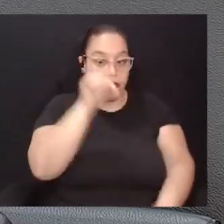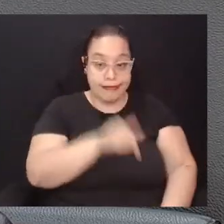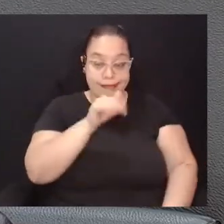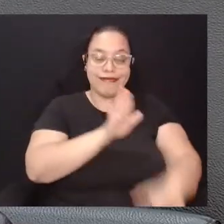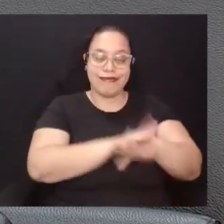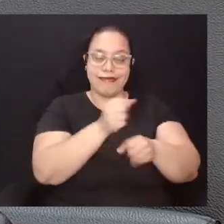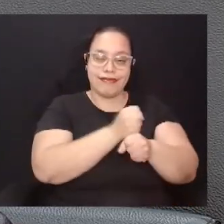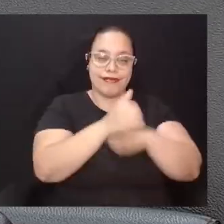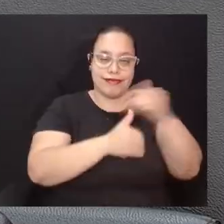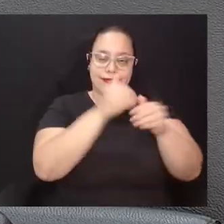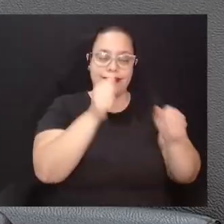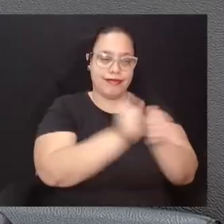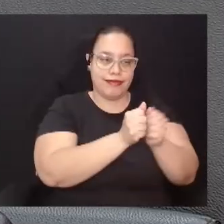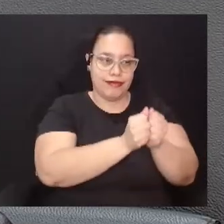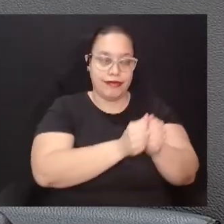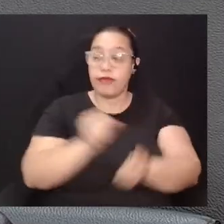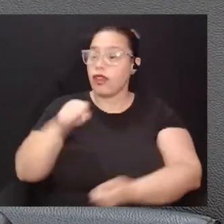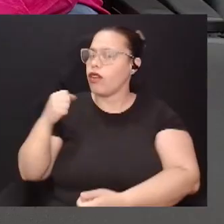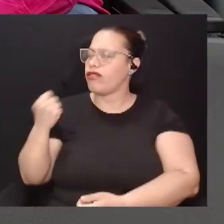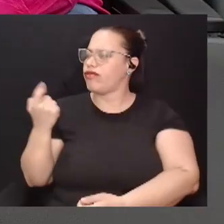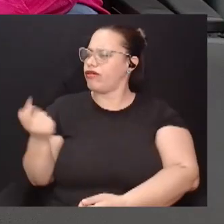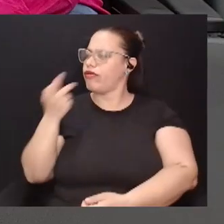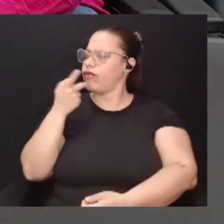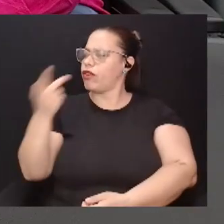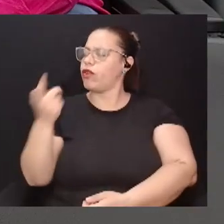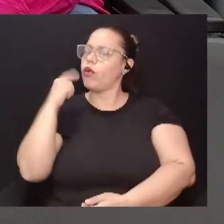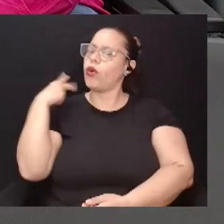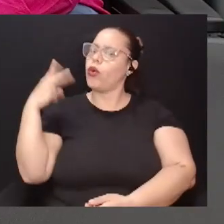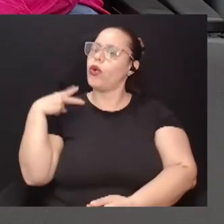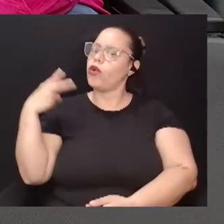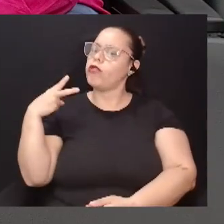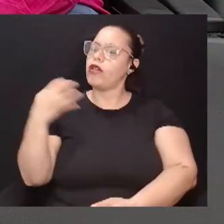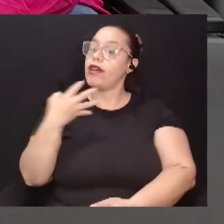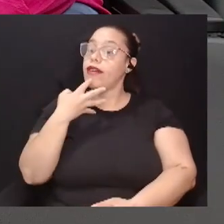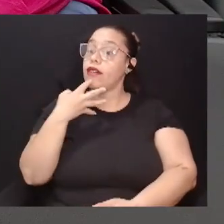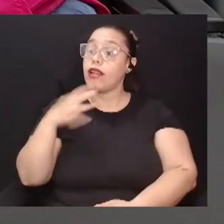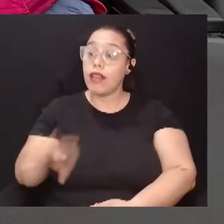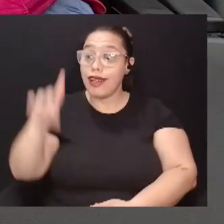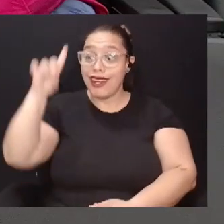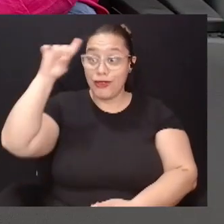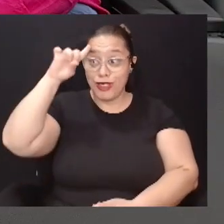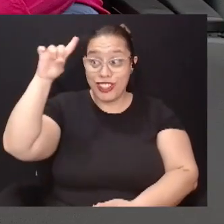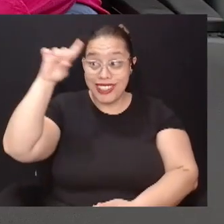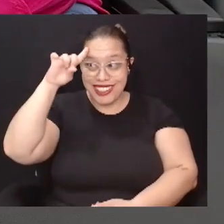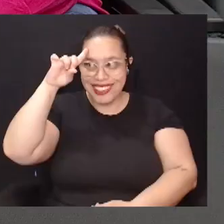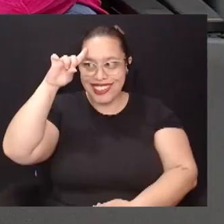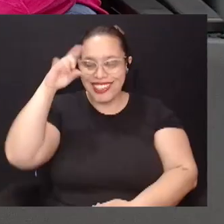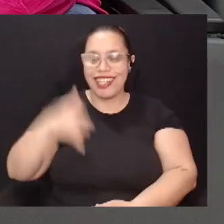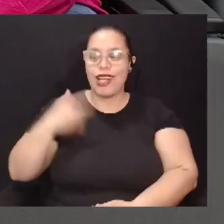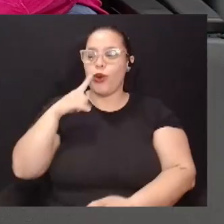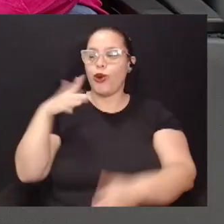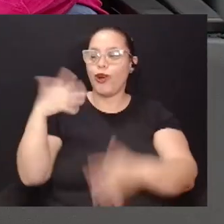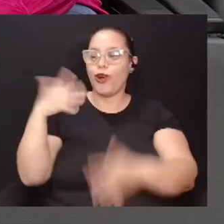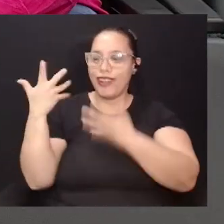aqui e ajudou a construir a nossa cidade. E estranhamente falar, né, vereadora, que muita gente não sabe nem a data, né,